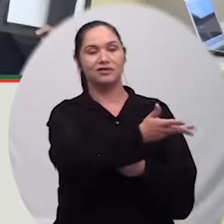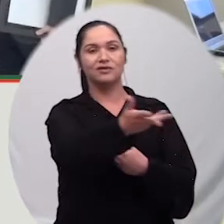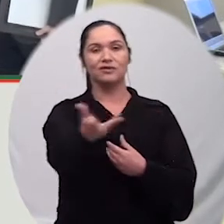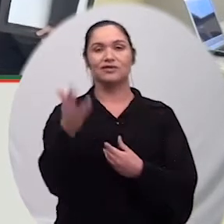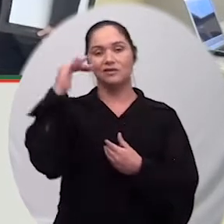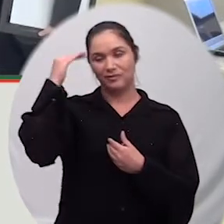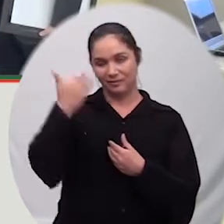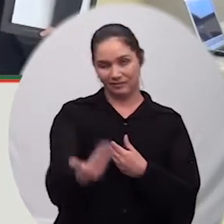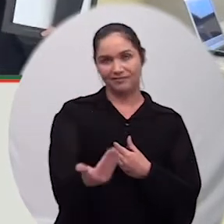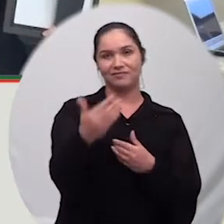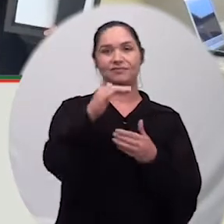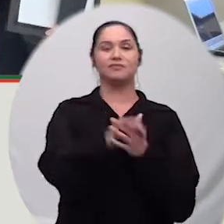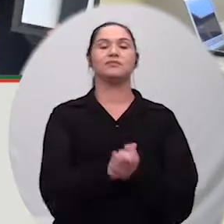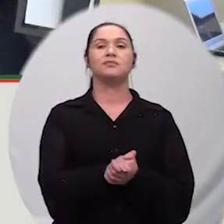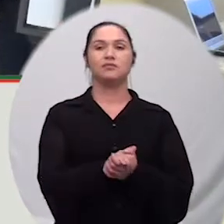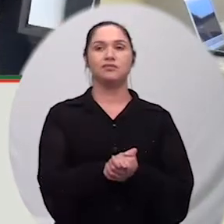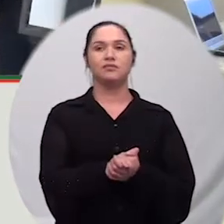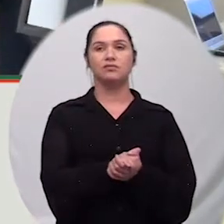homenagem, por essa homenagem.